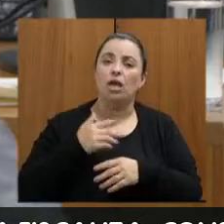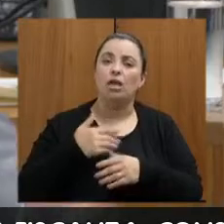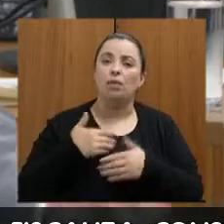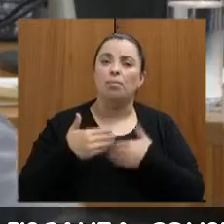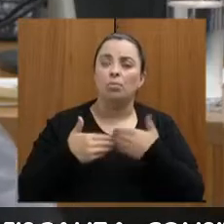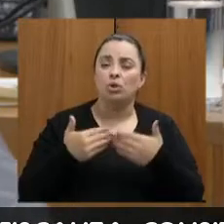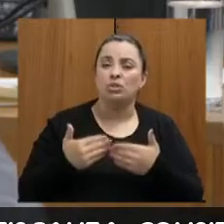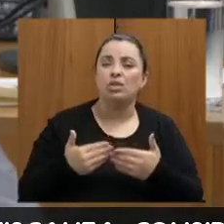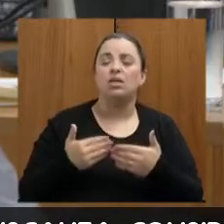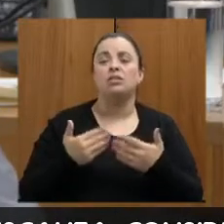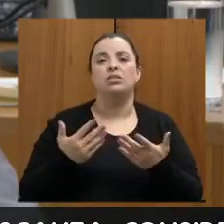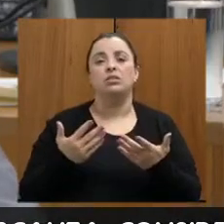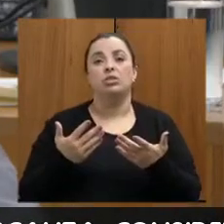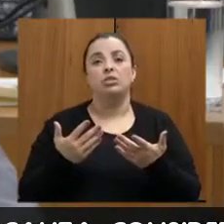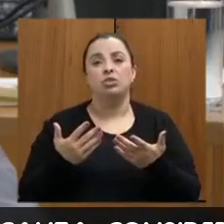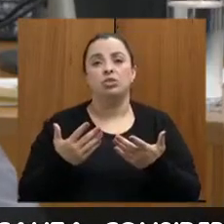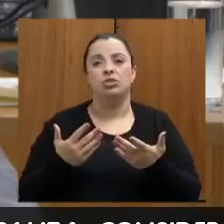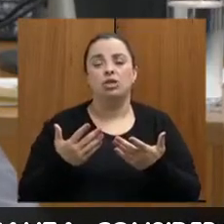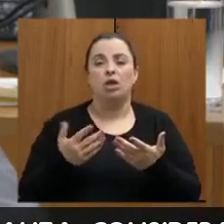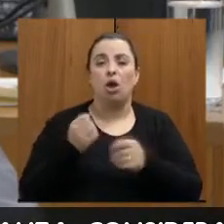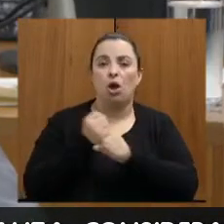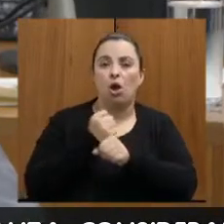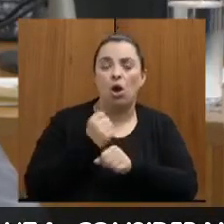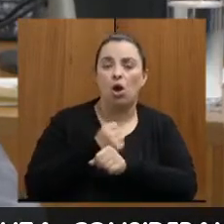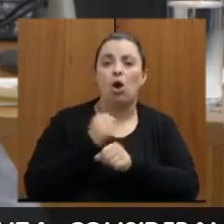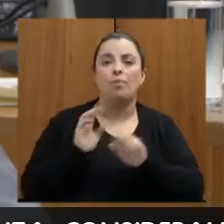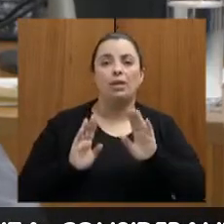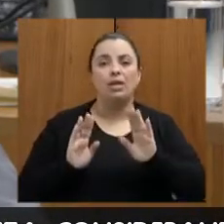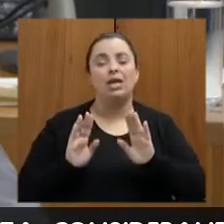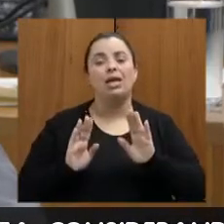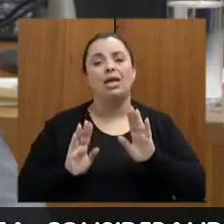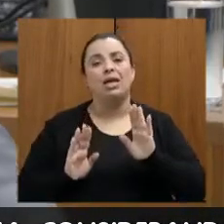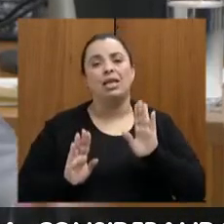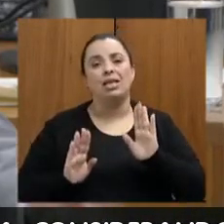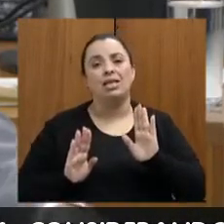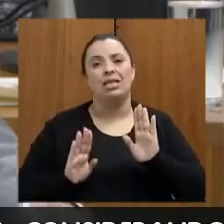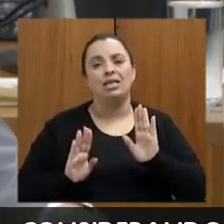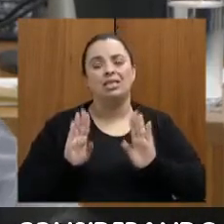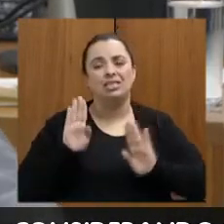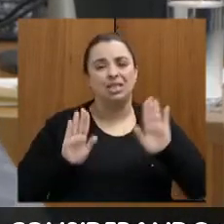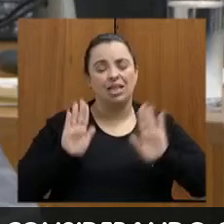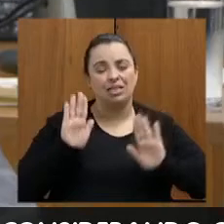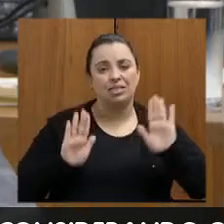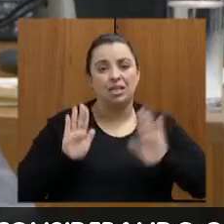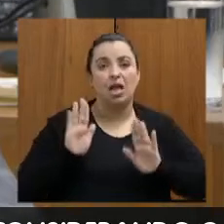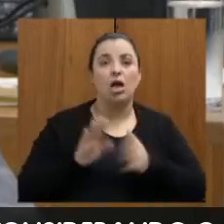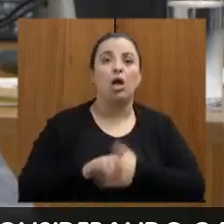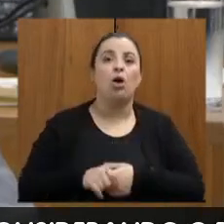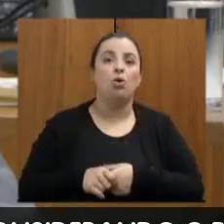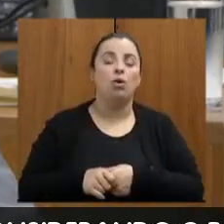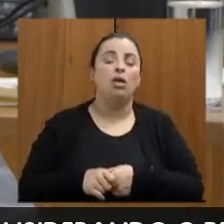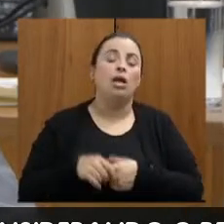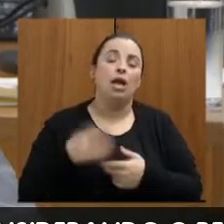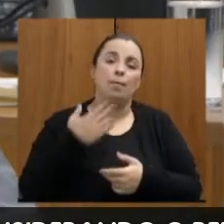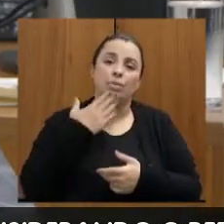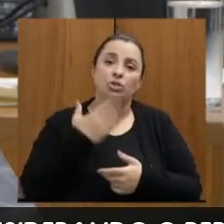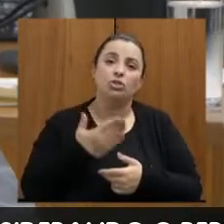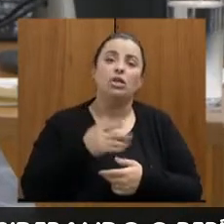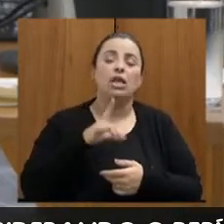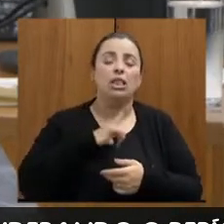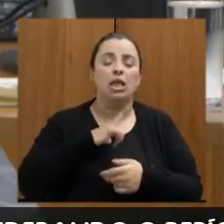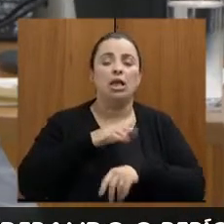né logicamente né nossa contribuição pagando pelo pedágio mas é só pedir celebridade mesmo